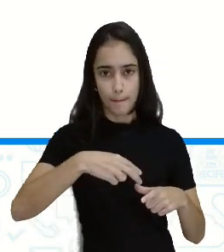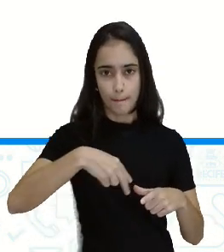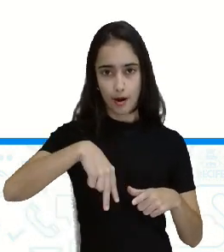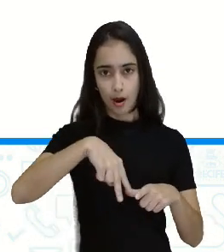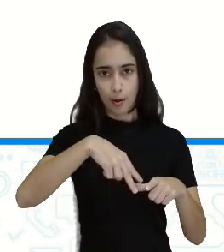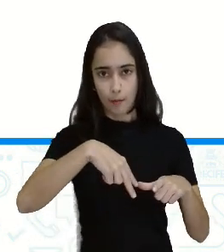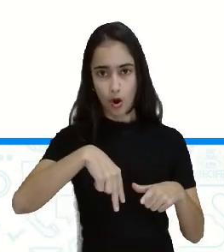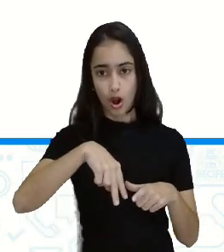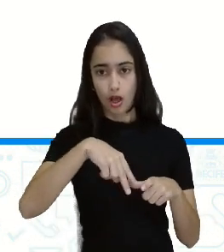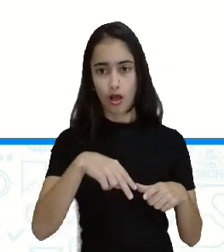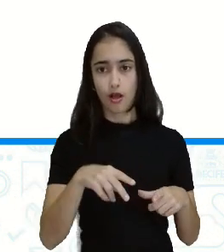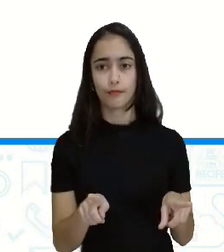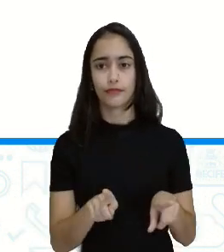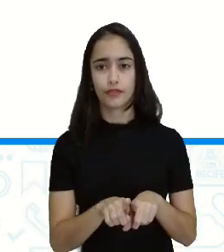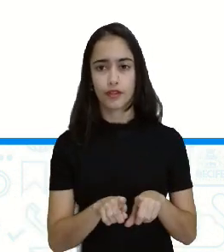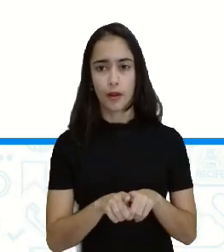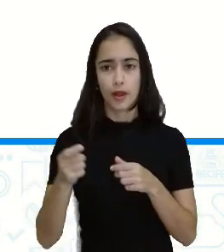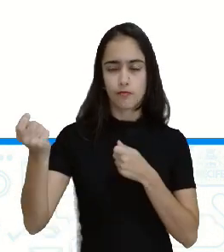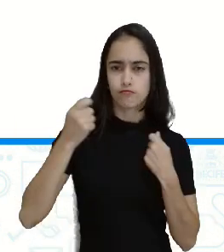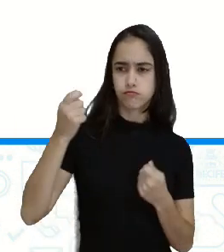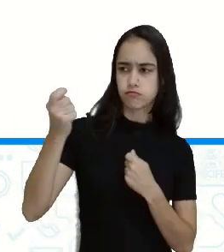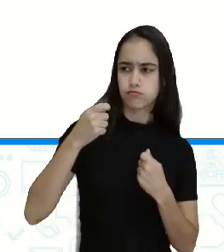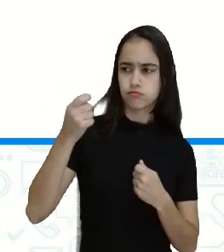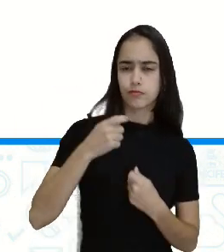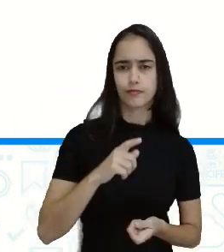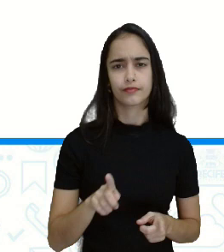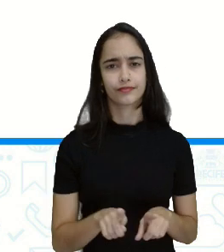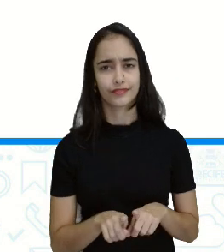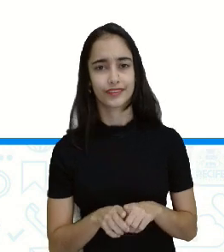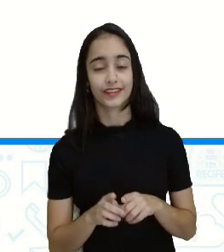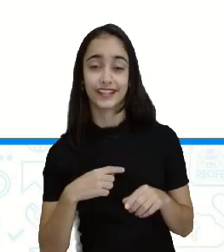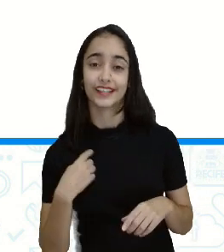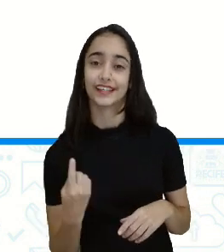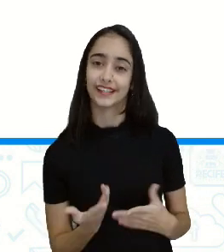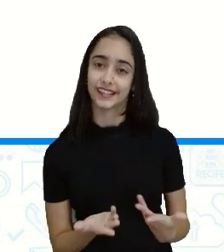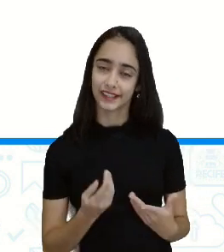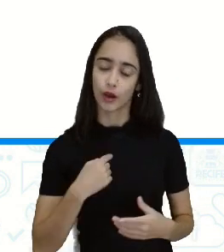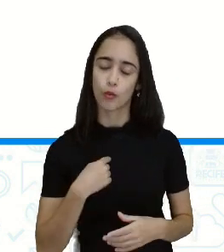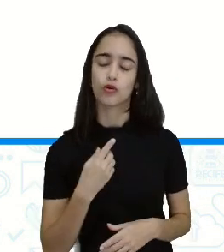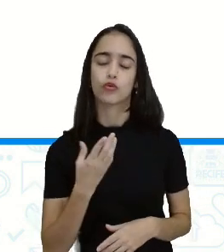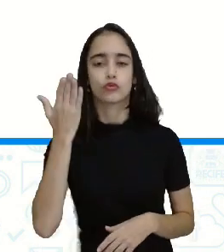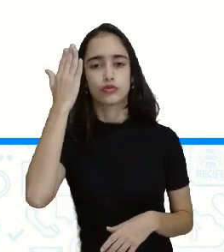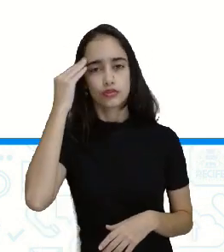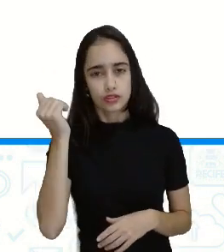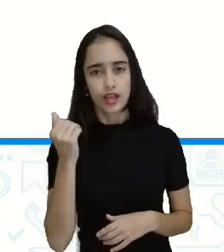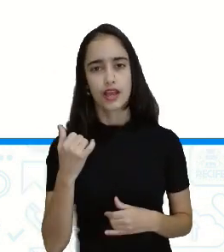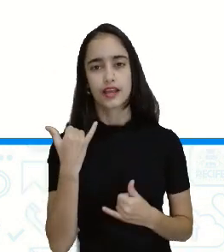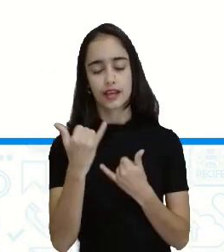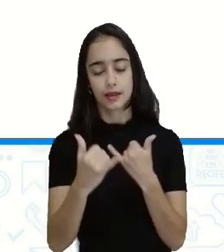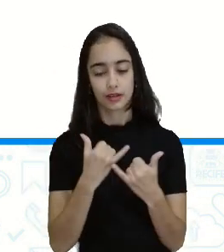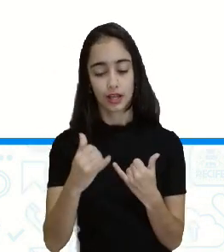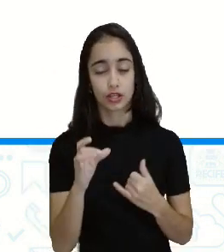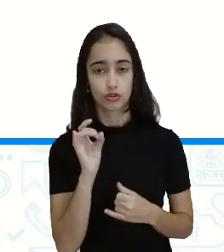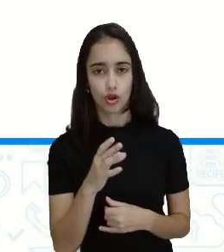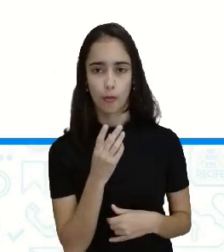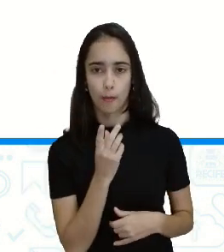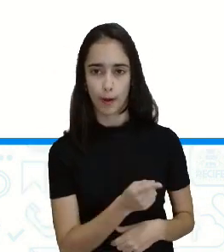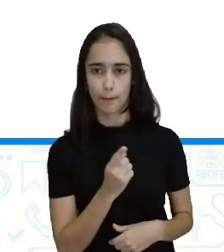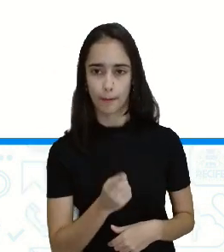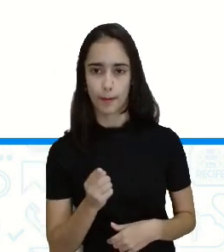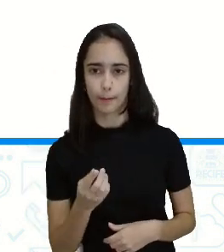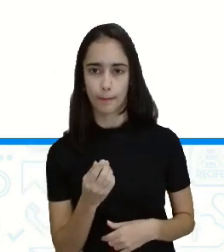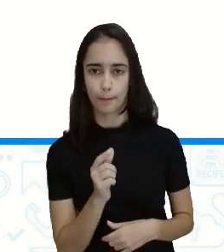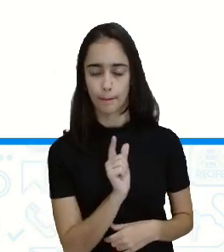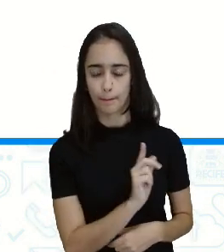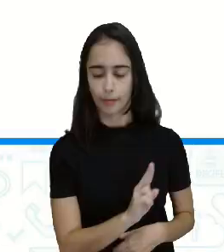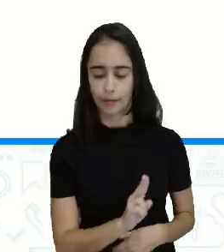sei aí que a pesquisa foi feita em cima dessas brincadeiras. E também, na vertical, tem